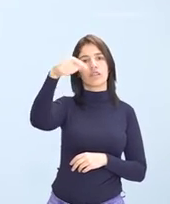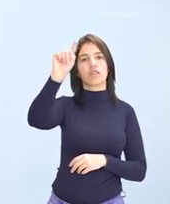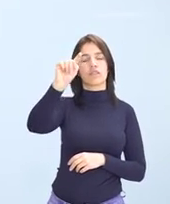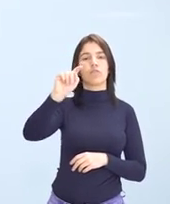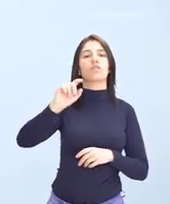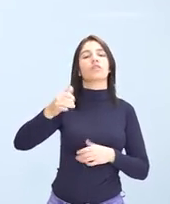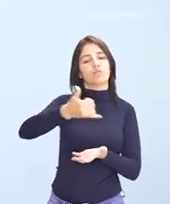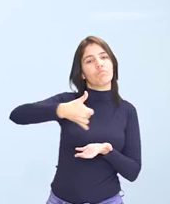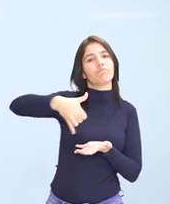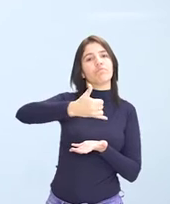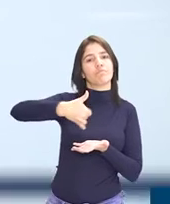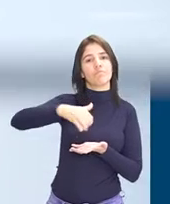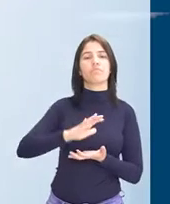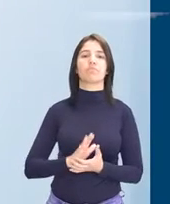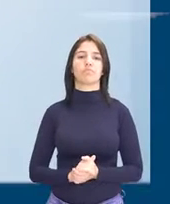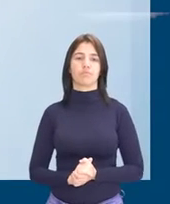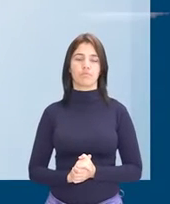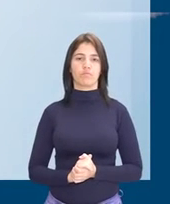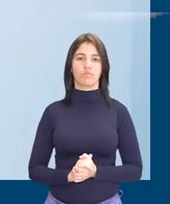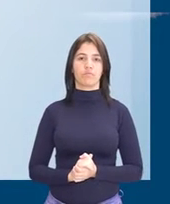Eu tenho 3 sinais helicoidal.